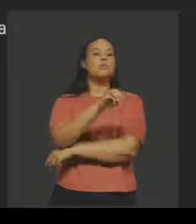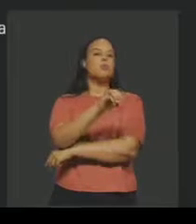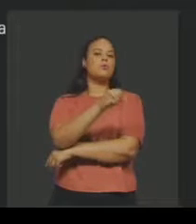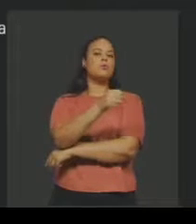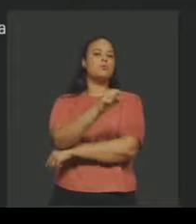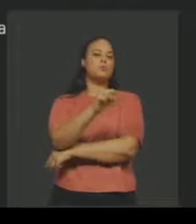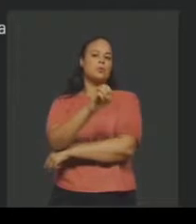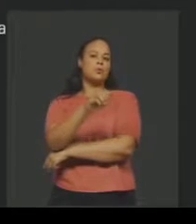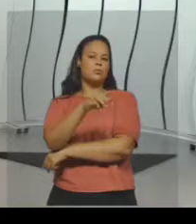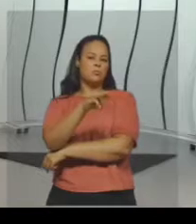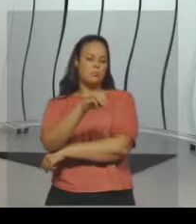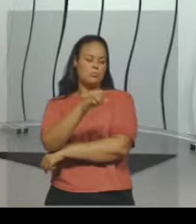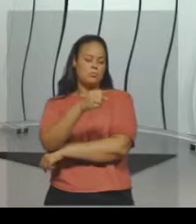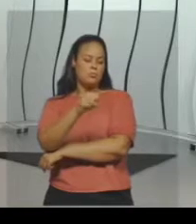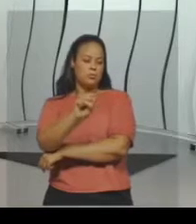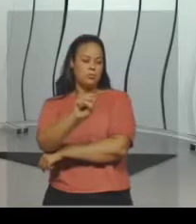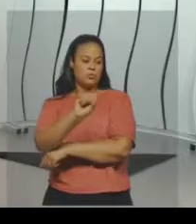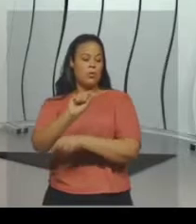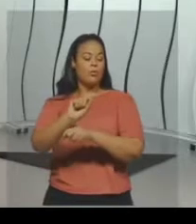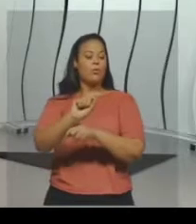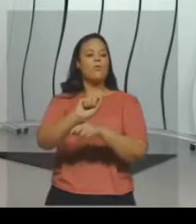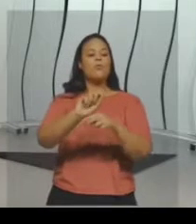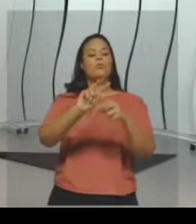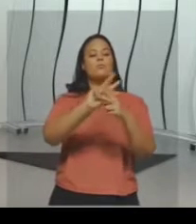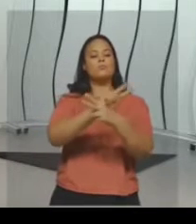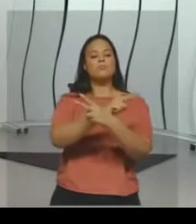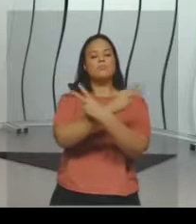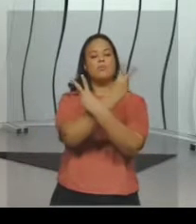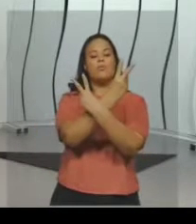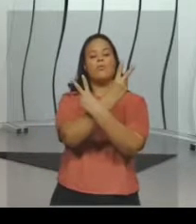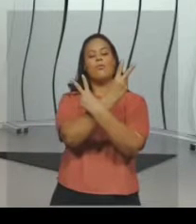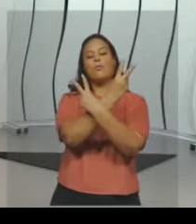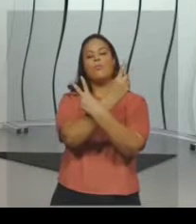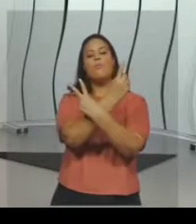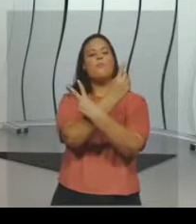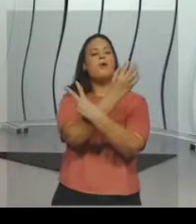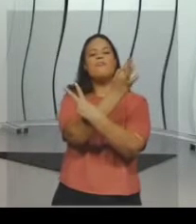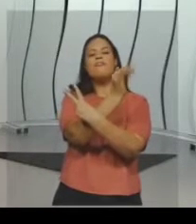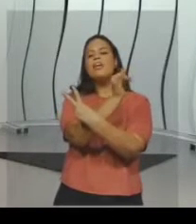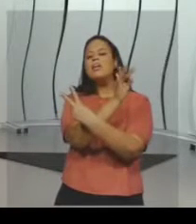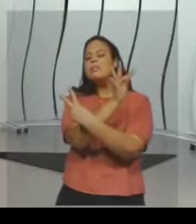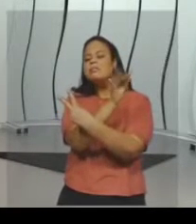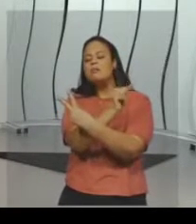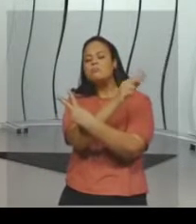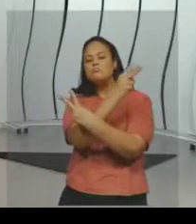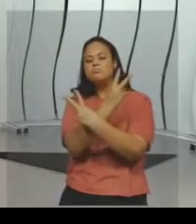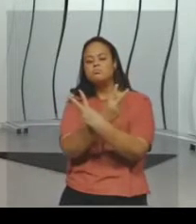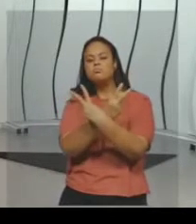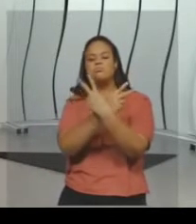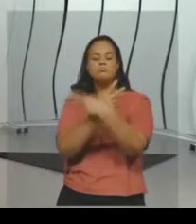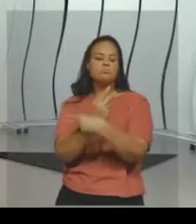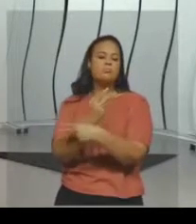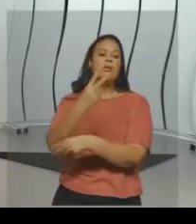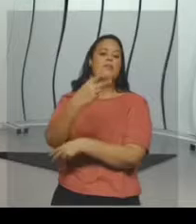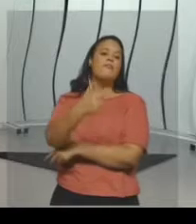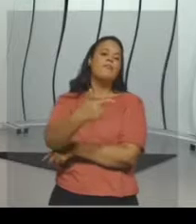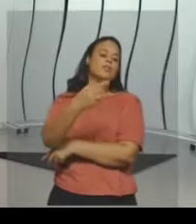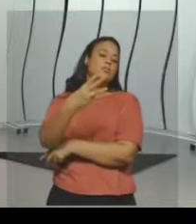de DNA. Então, é bem diferente de nós, seres humanos. Cada célula nossa tem 23 pares de cromossomos. Não, a